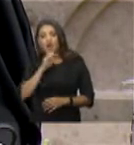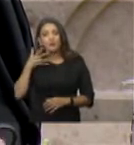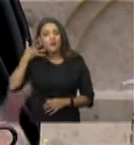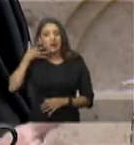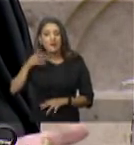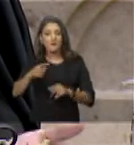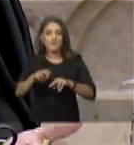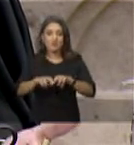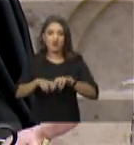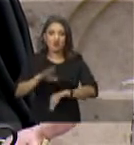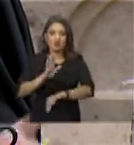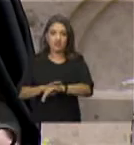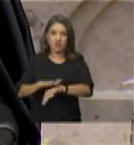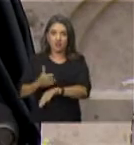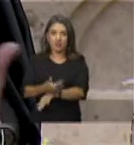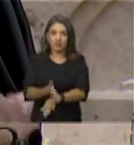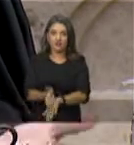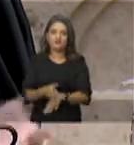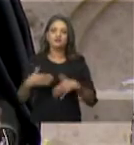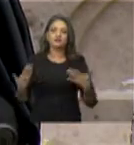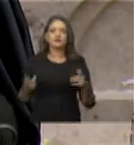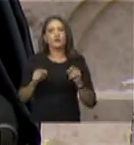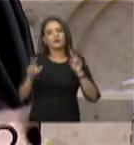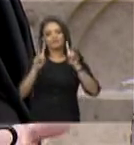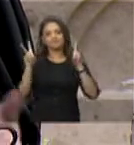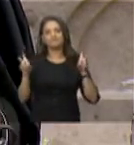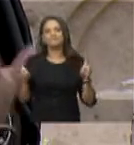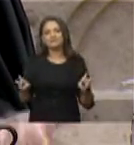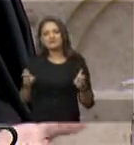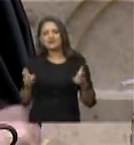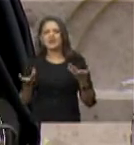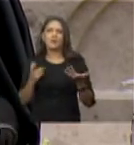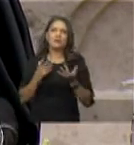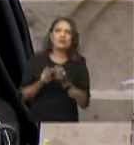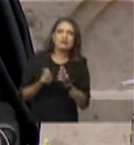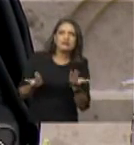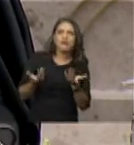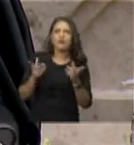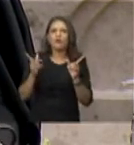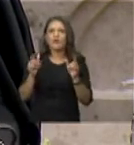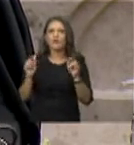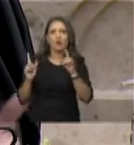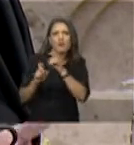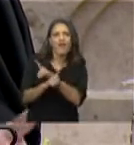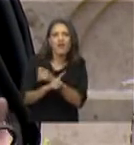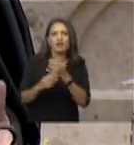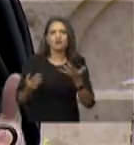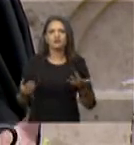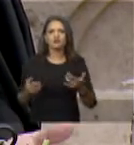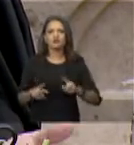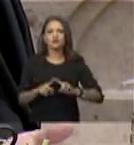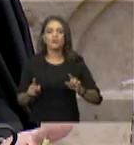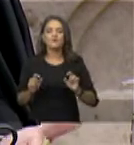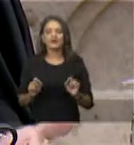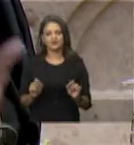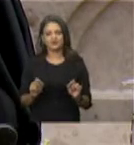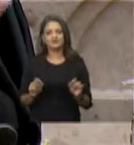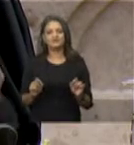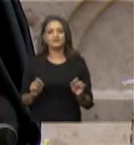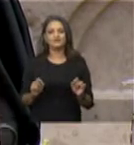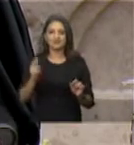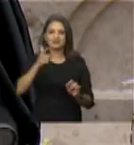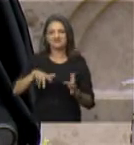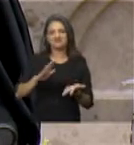orientada da hora e efetivamente é uma matéria delicada complexa e de qualquer maneira eu quero